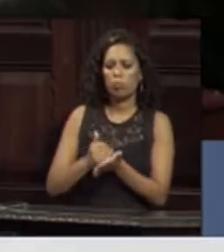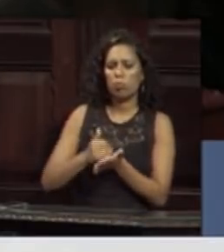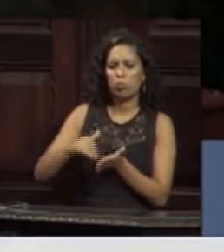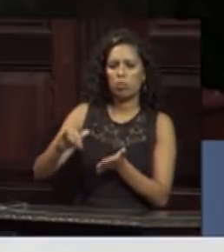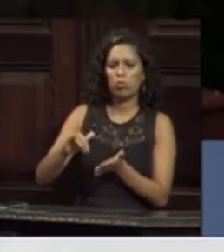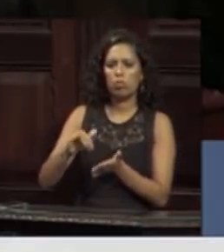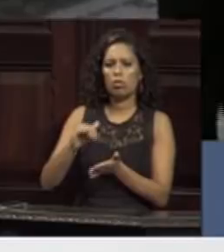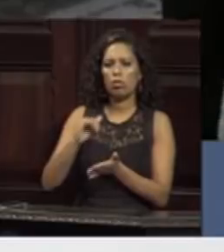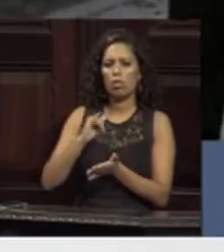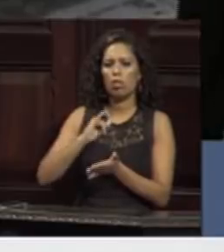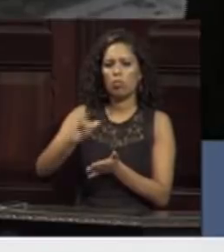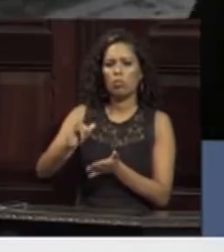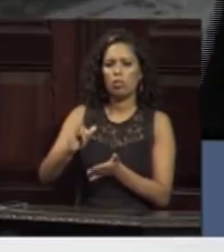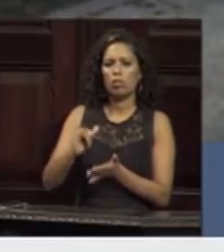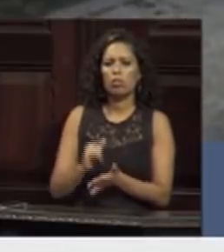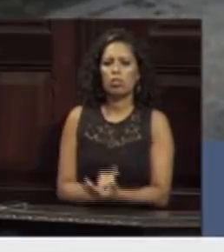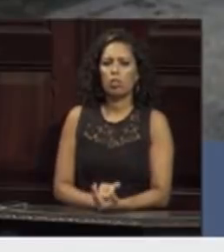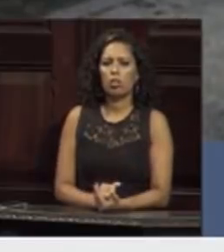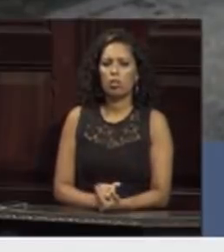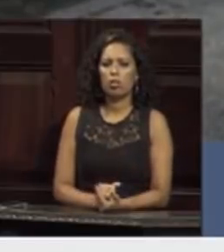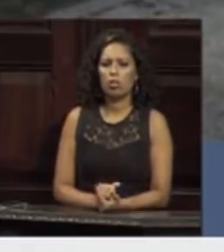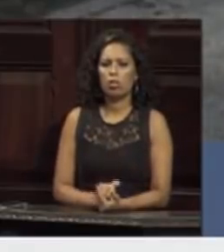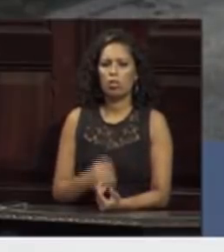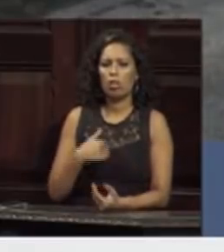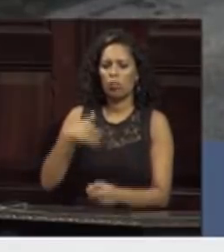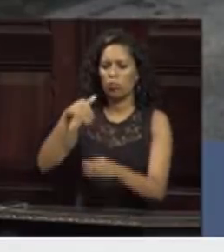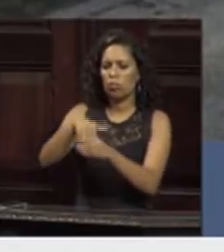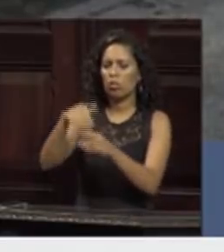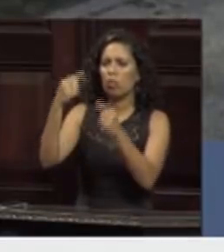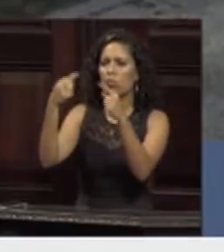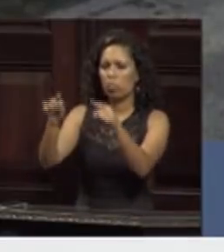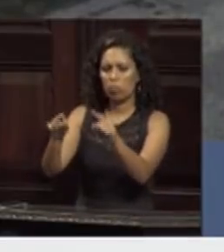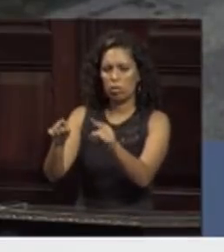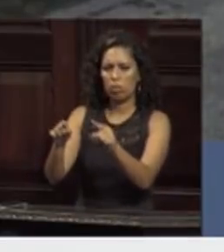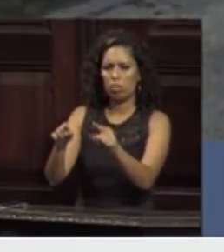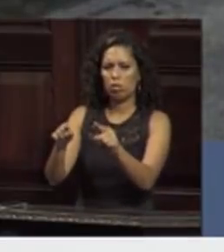André Lazzaroni. Senhor presidente, eu encaminho contra essa,